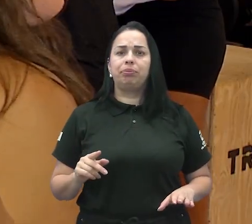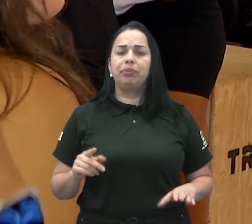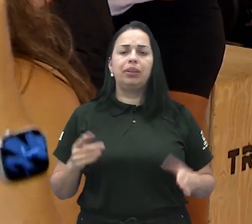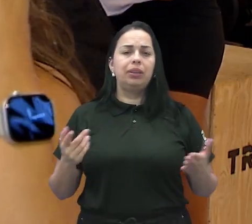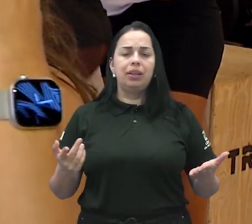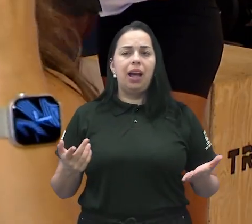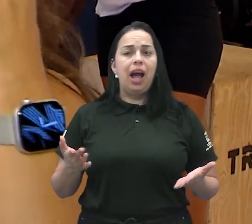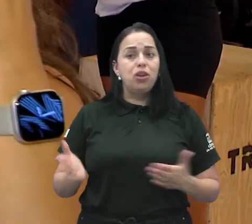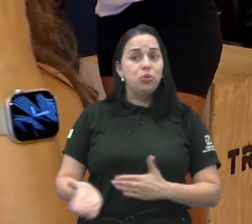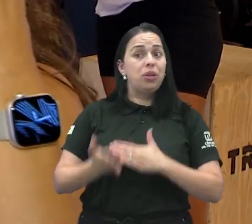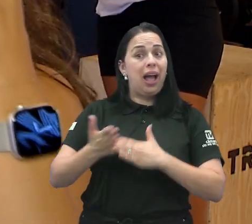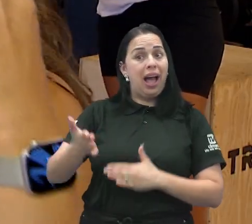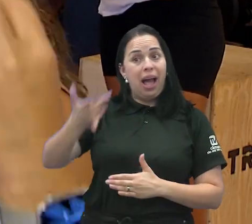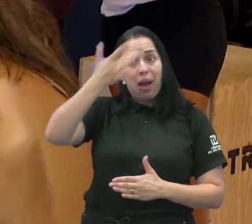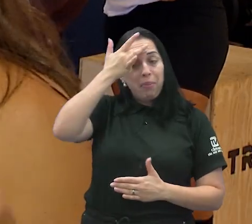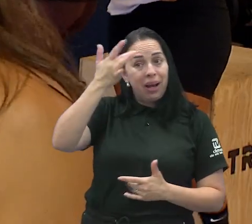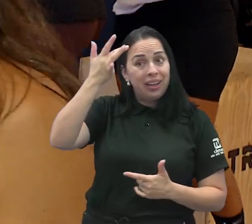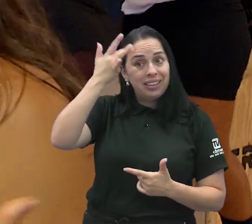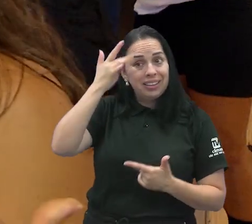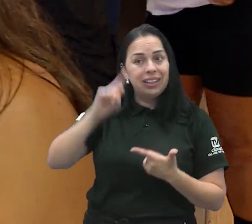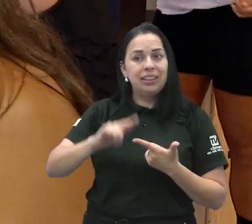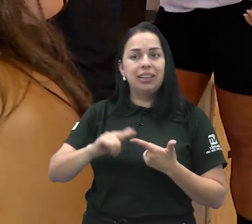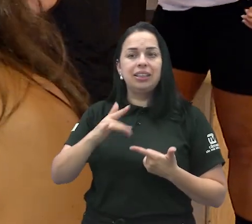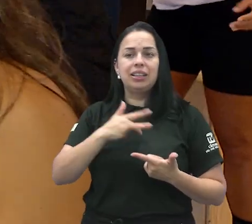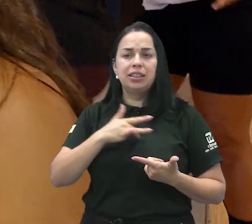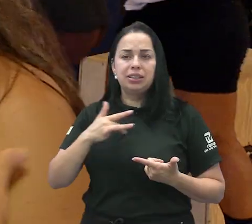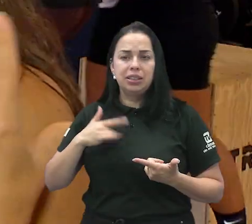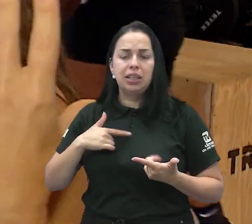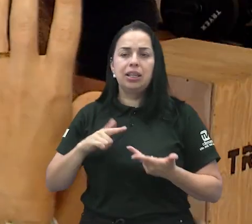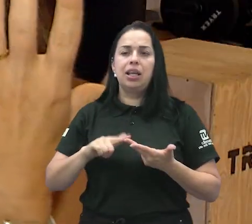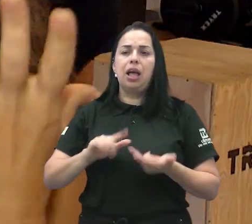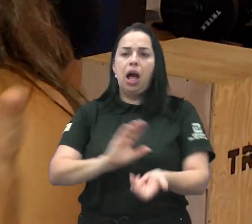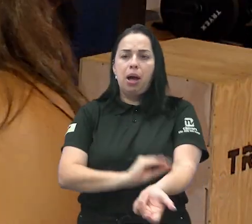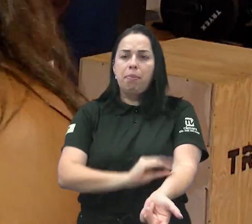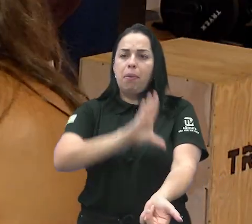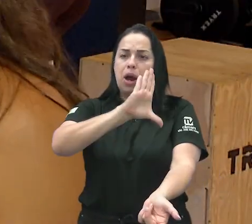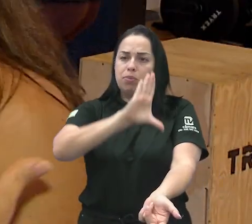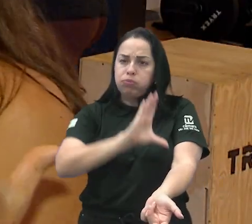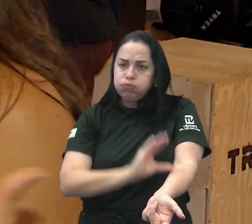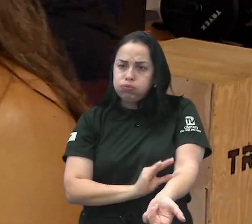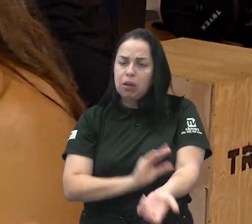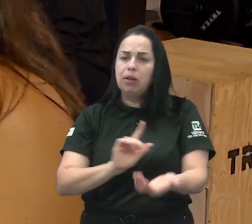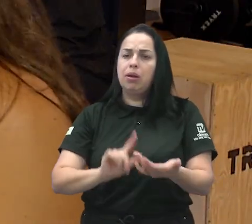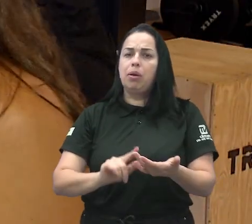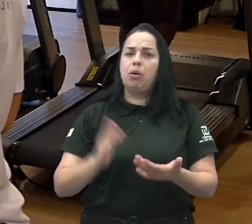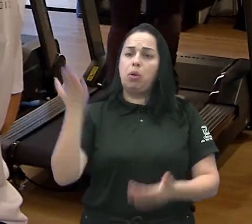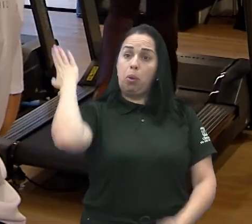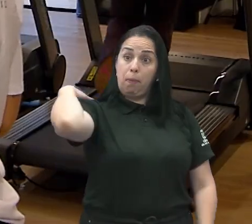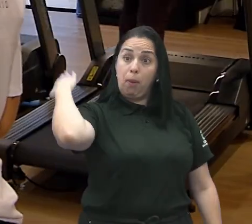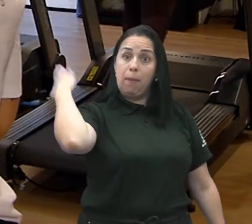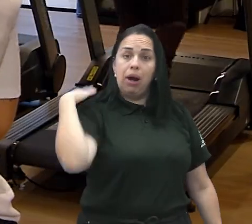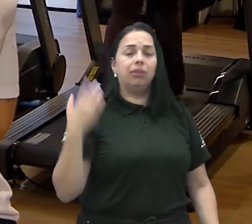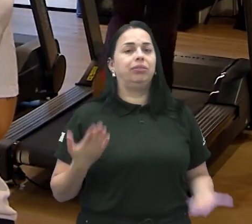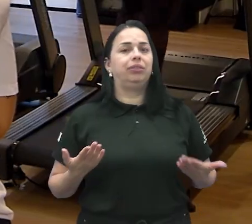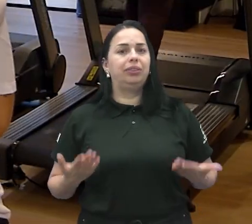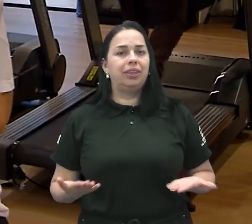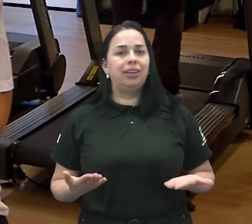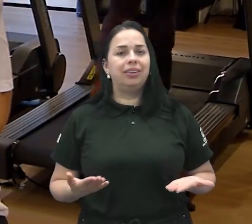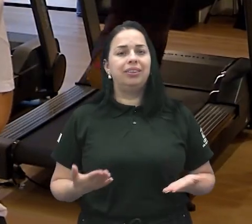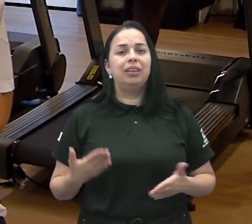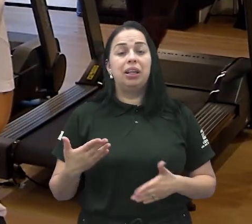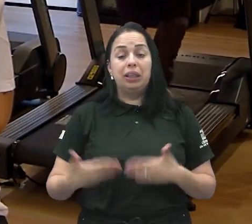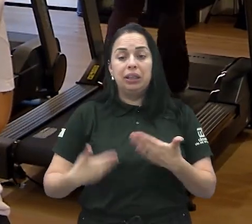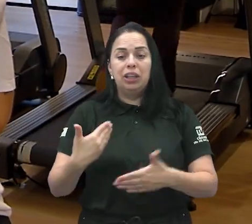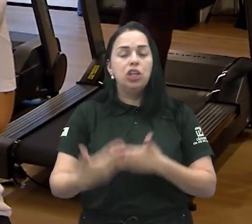vai desde a mente até a saúde, depressão, pulmão, enfim, tudo. Então, deixa para